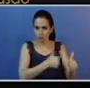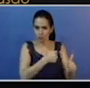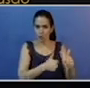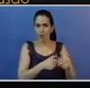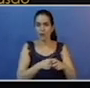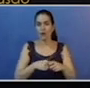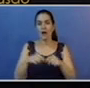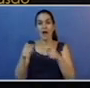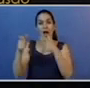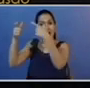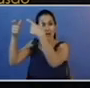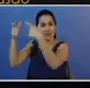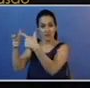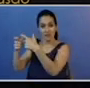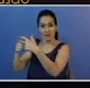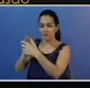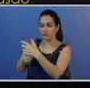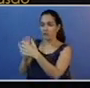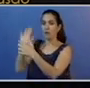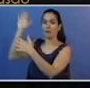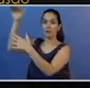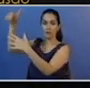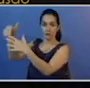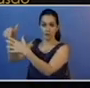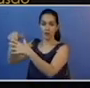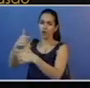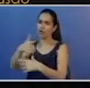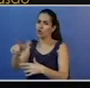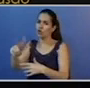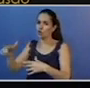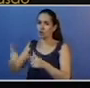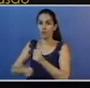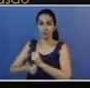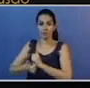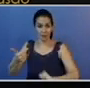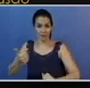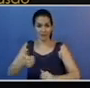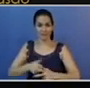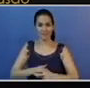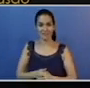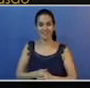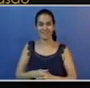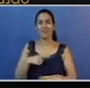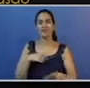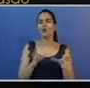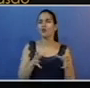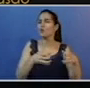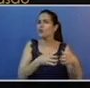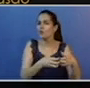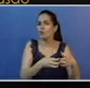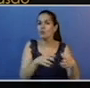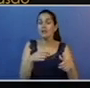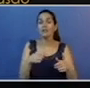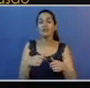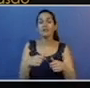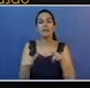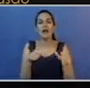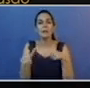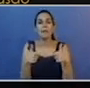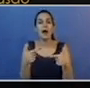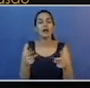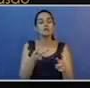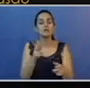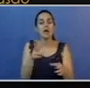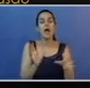no caso do basquete, o touchdown, no caso do futebol americano e outros esportes mais. Então, estão agrupados nessa forma os esportes que trabalham a capacidade de uma